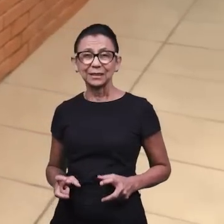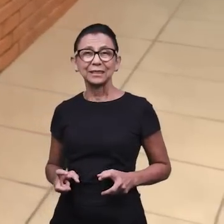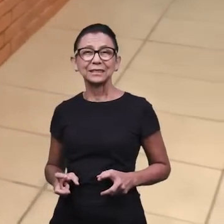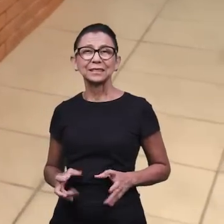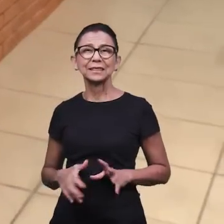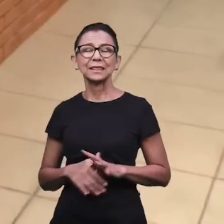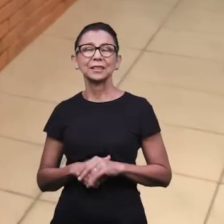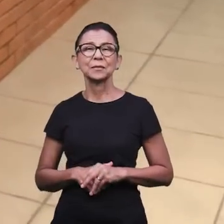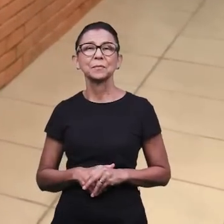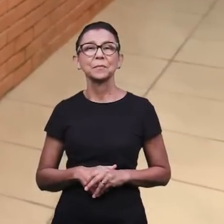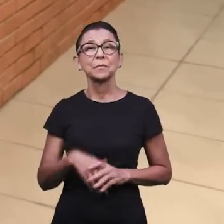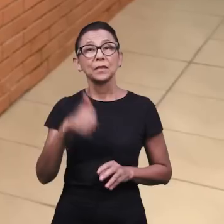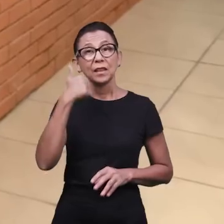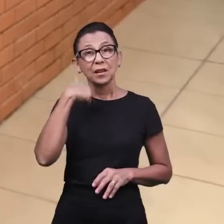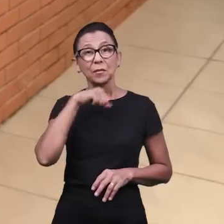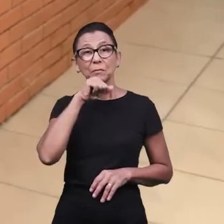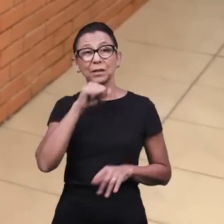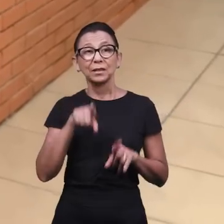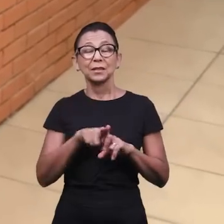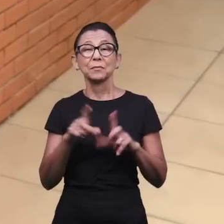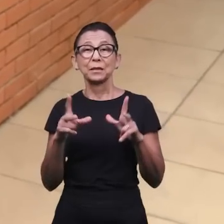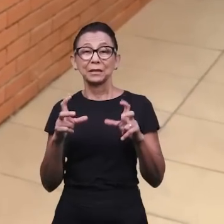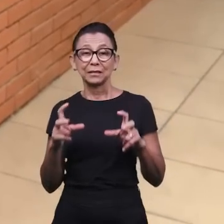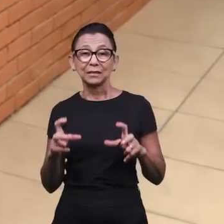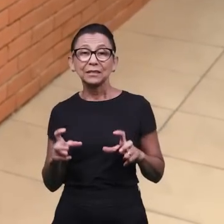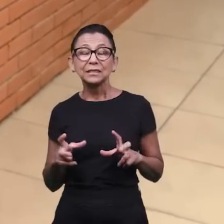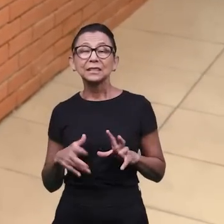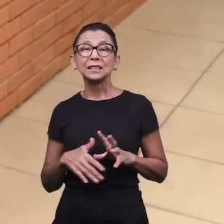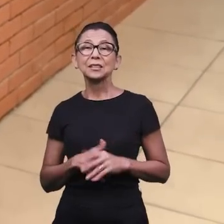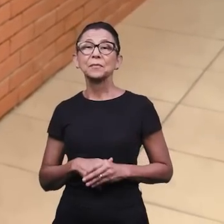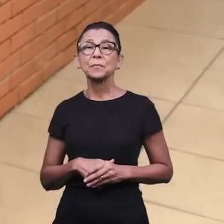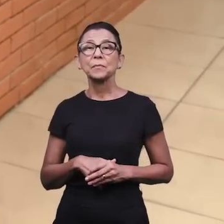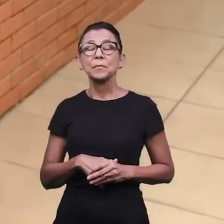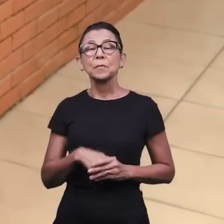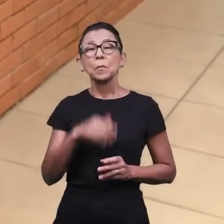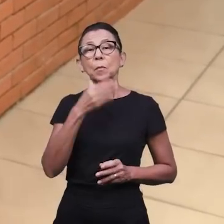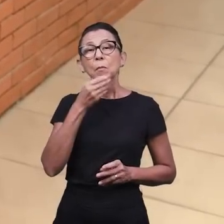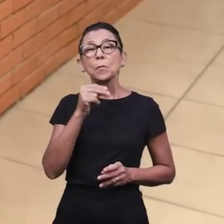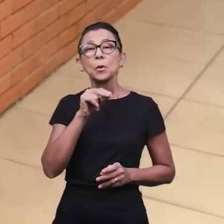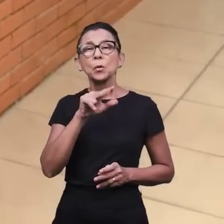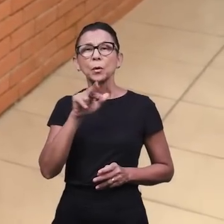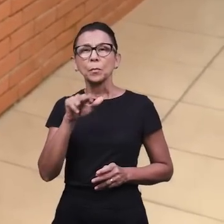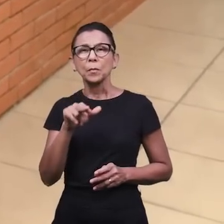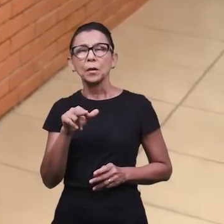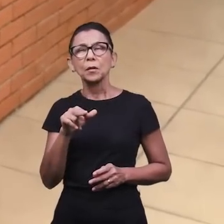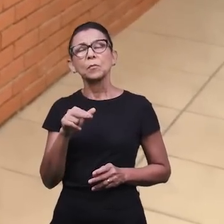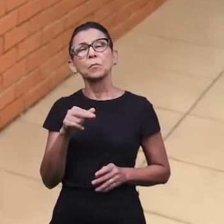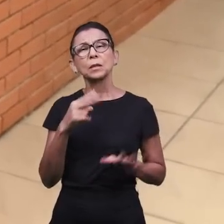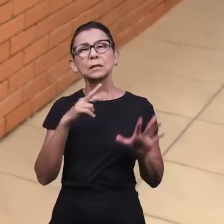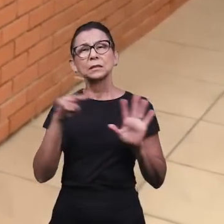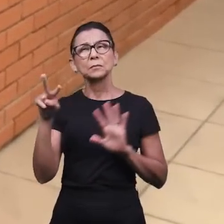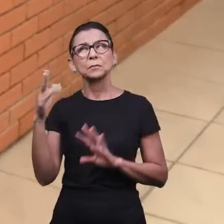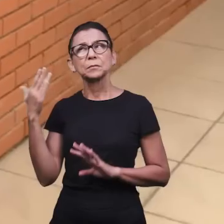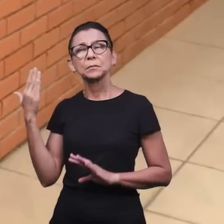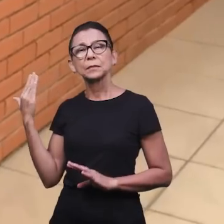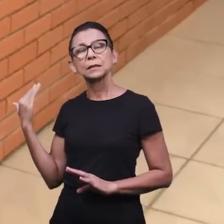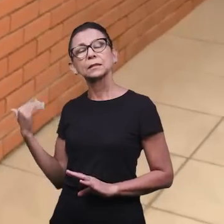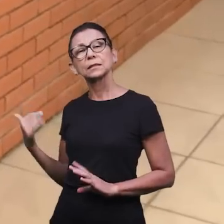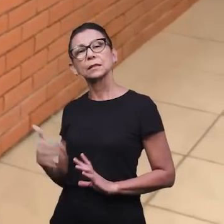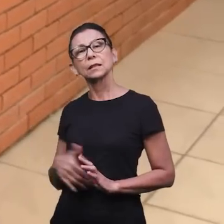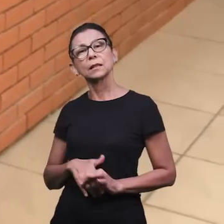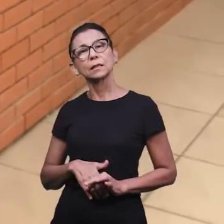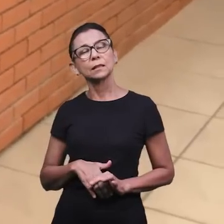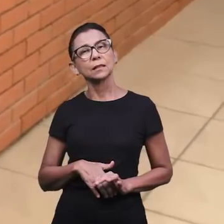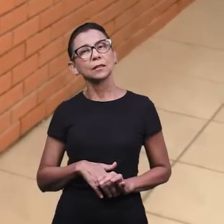câncer fazia uns 4 meses. E o meu irmão, há uma semana atrás, que eu fiz,